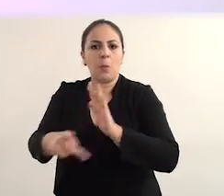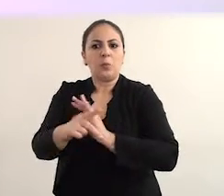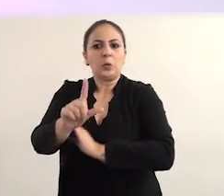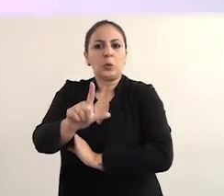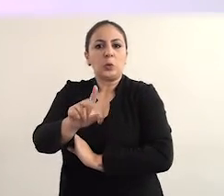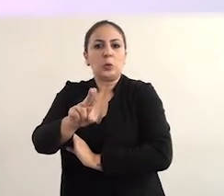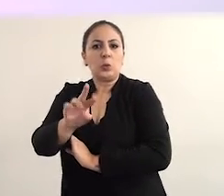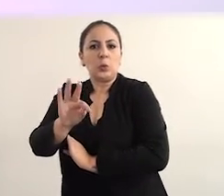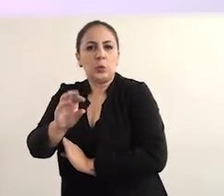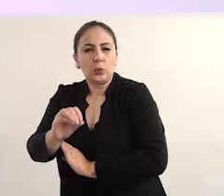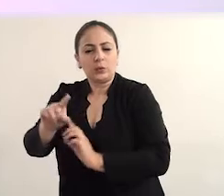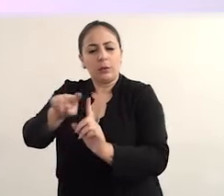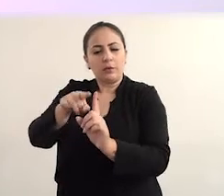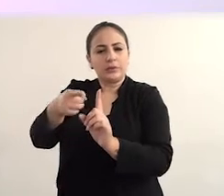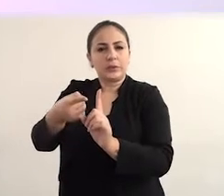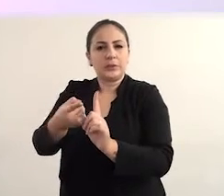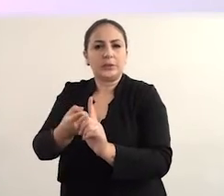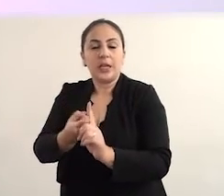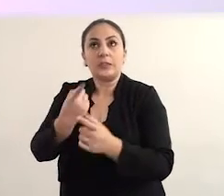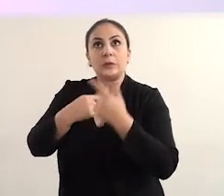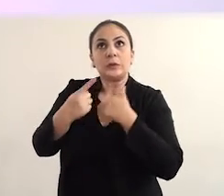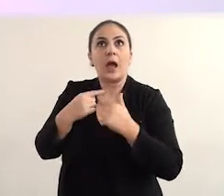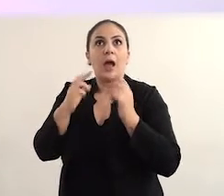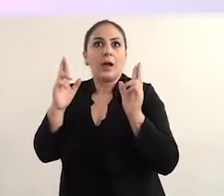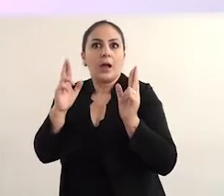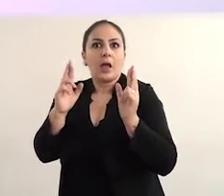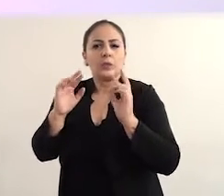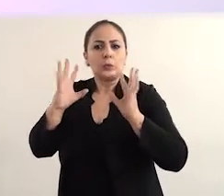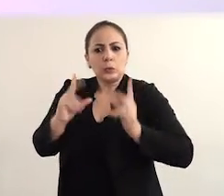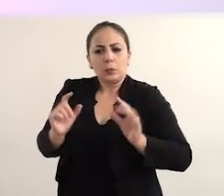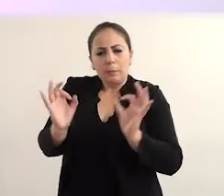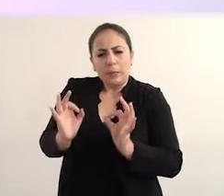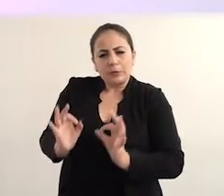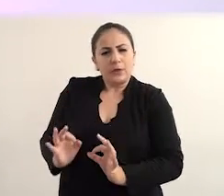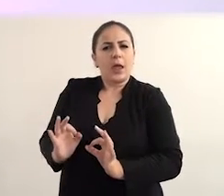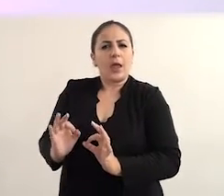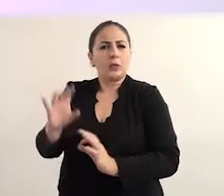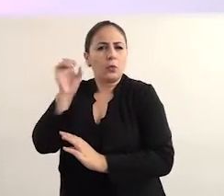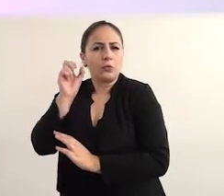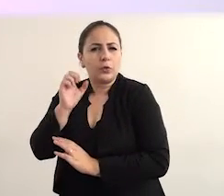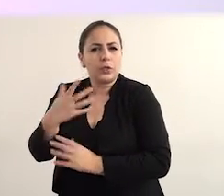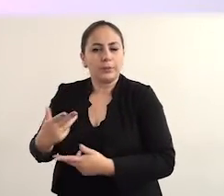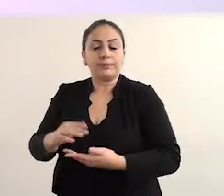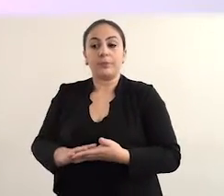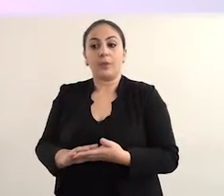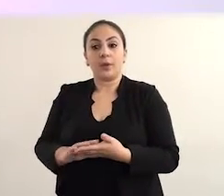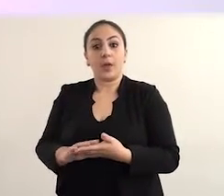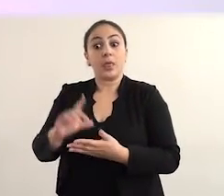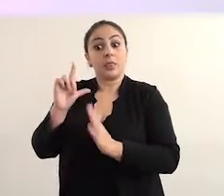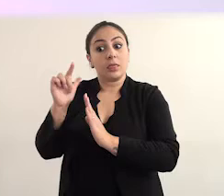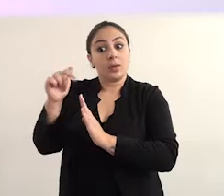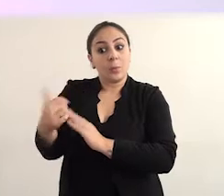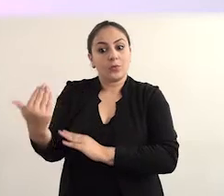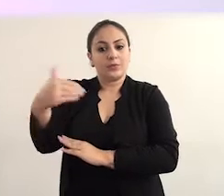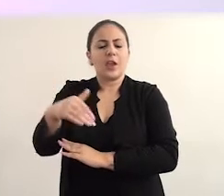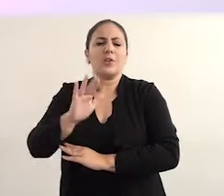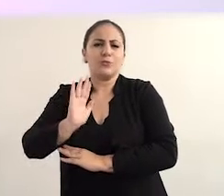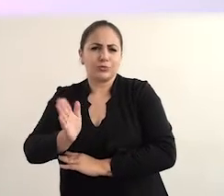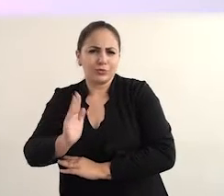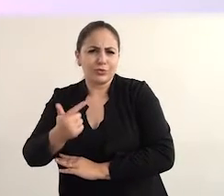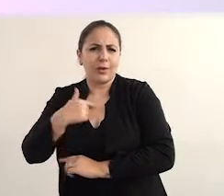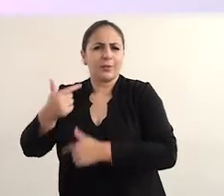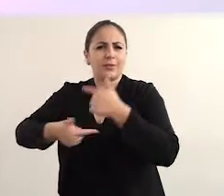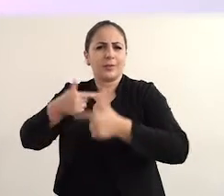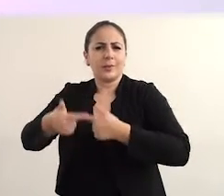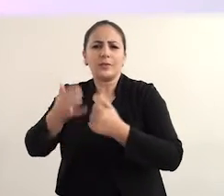Da gestação, do desejo do filho ouvinte, enfim, Porque ela veio depois. E eu já estava inserida, já trabalhava